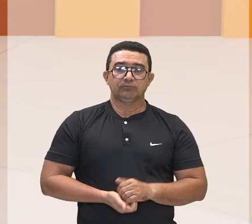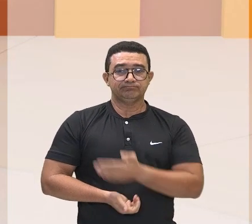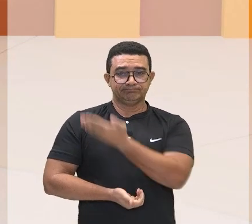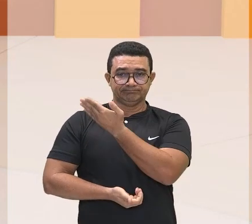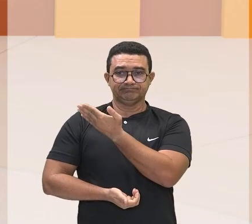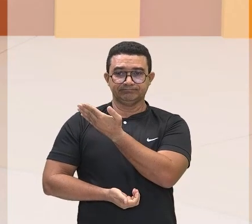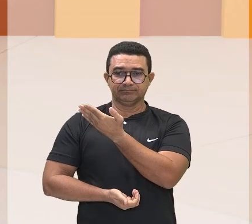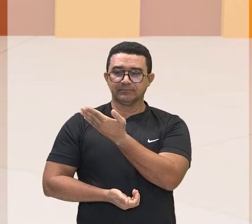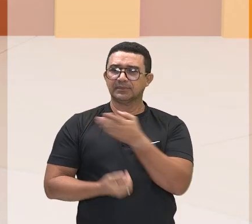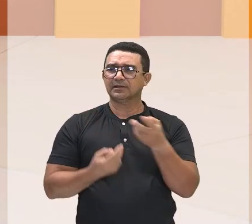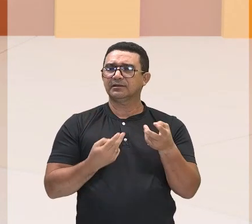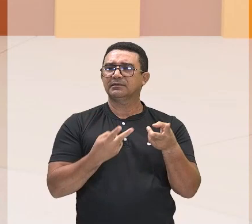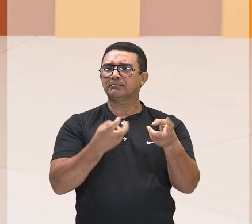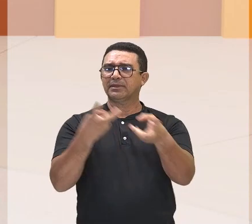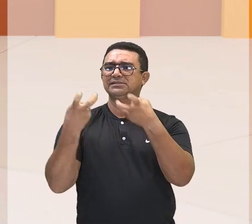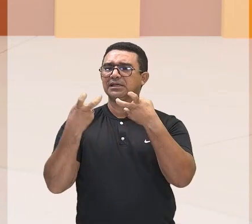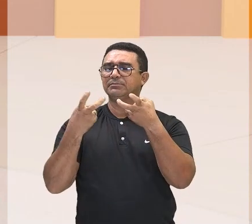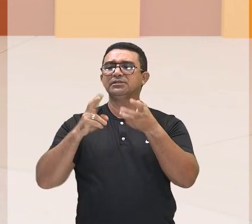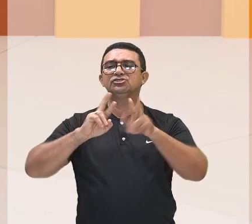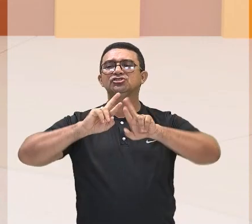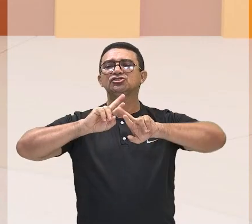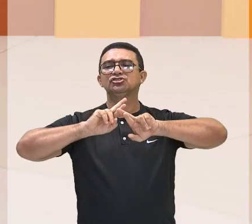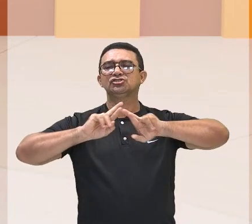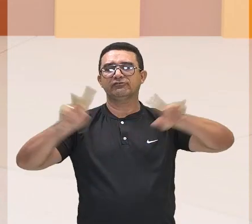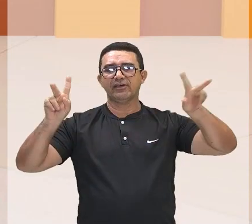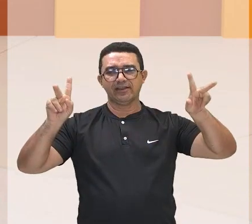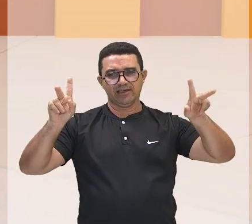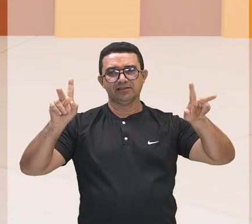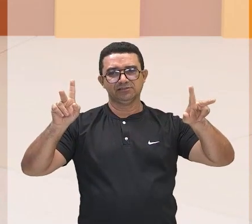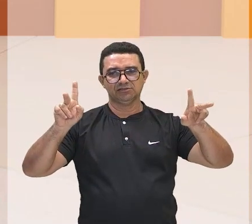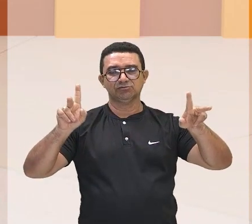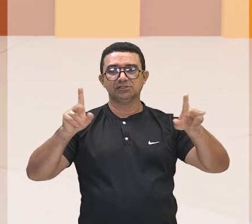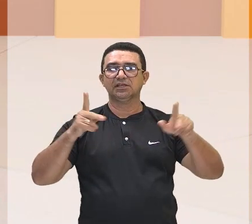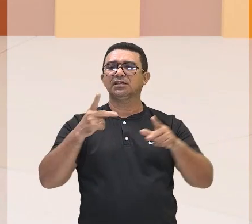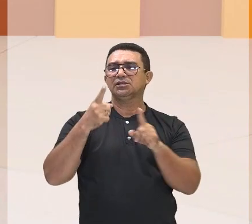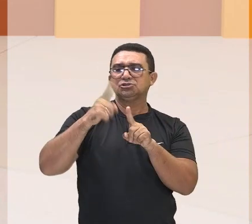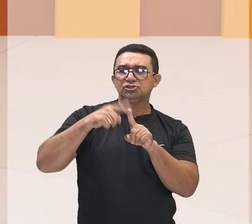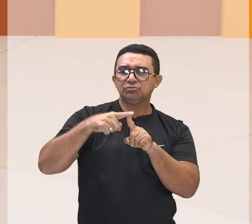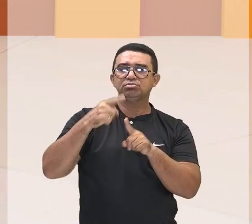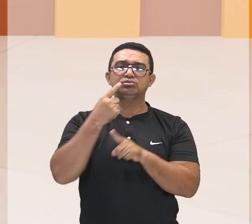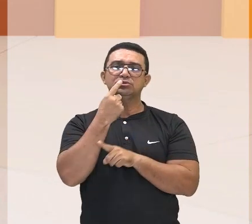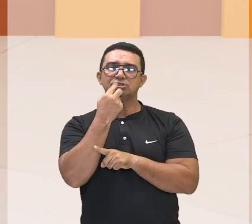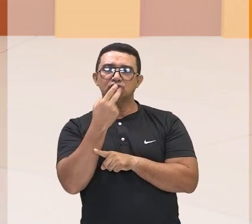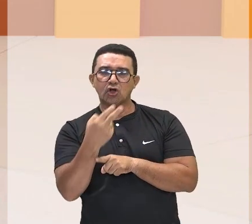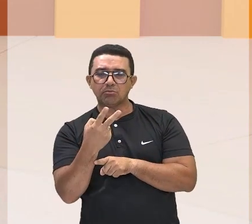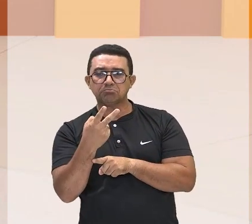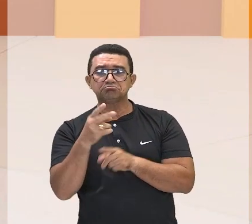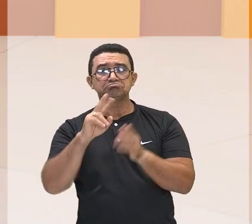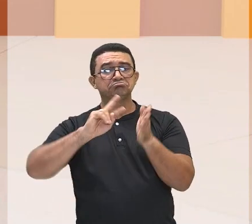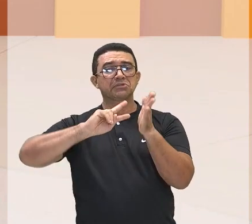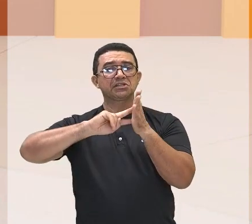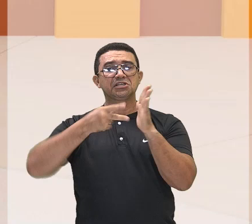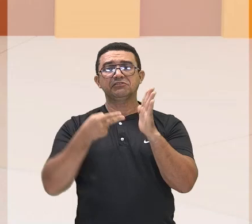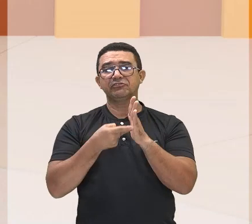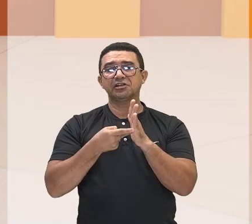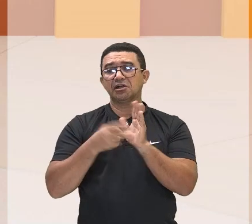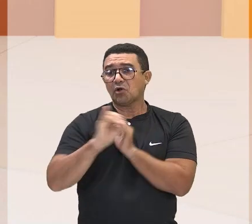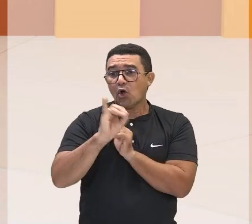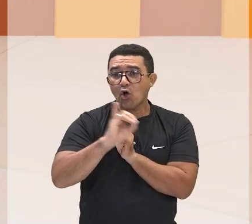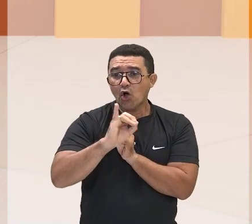estão vendo, diferentes tipos de idiomas, que significa olá, Oi, né, que acaba aí